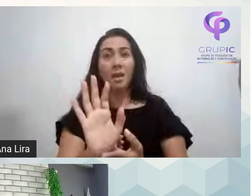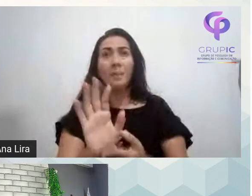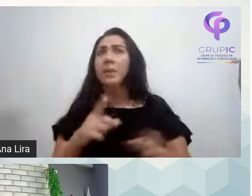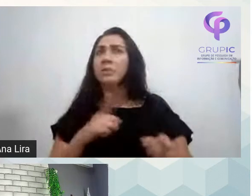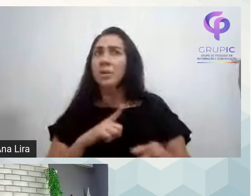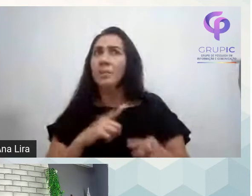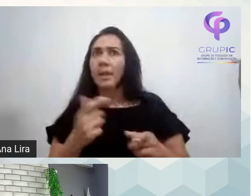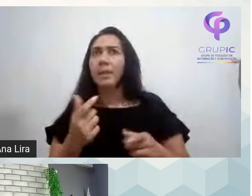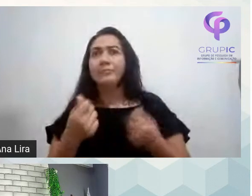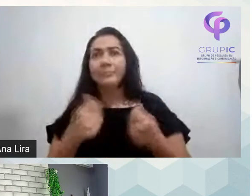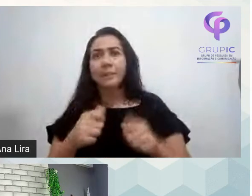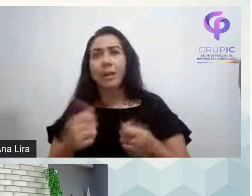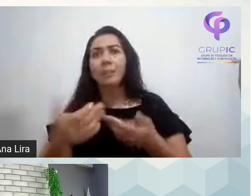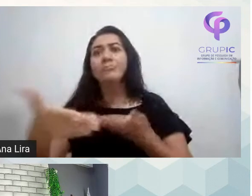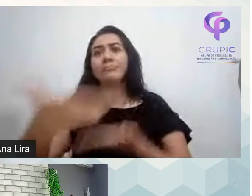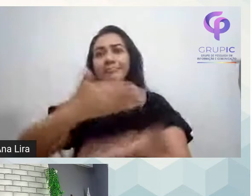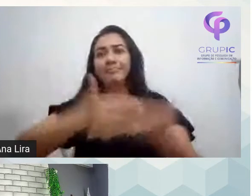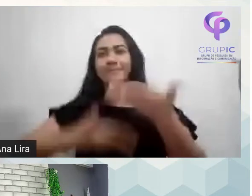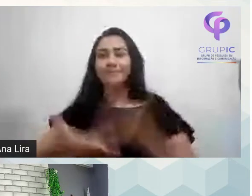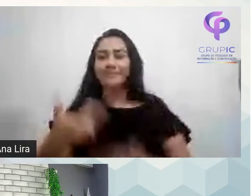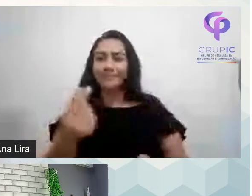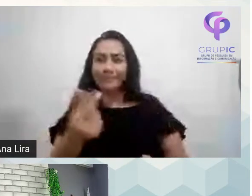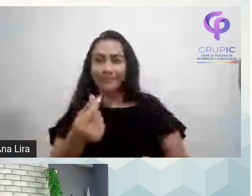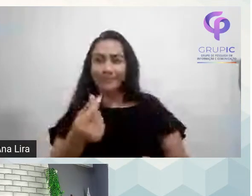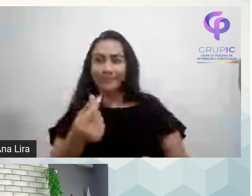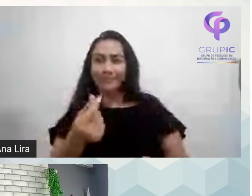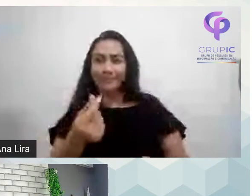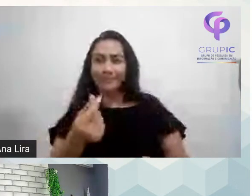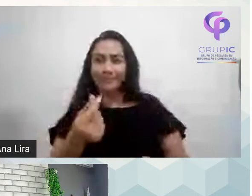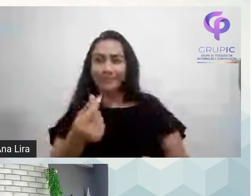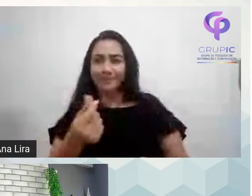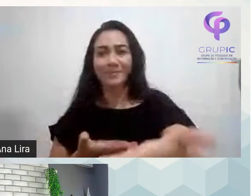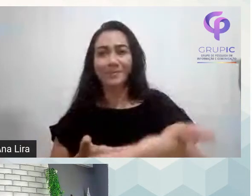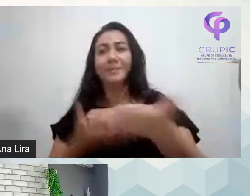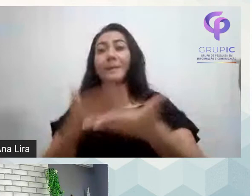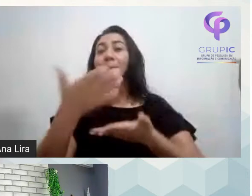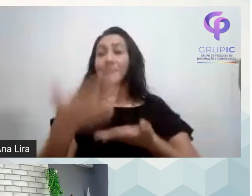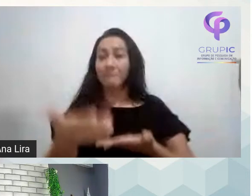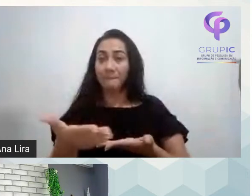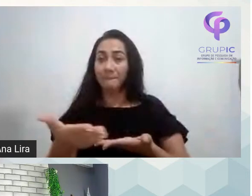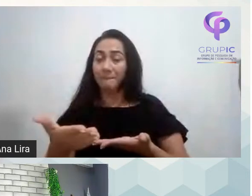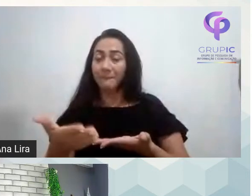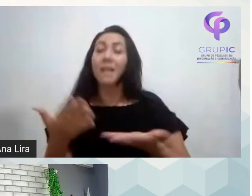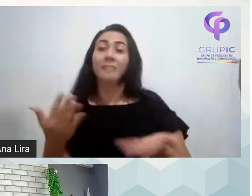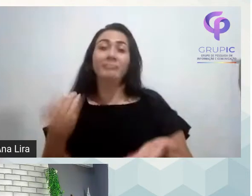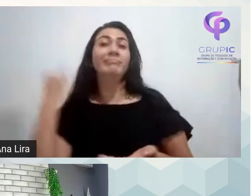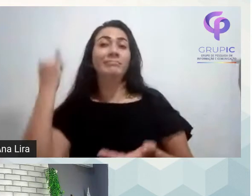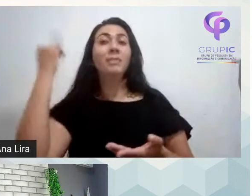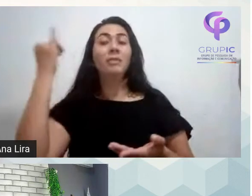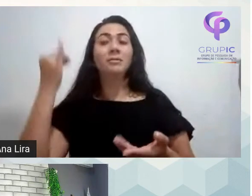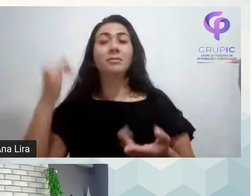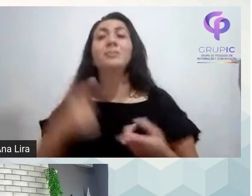negócio vai render alguma coisa. Tu colocaste que os investidores,